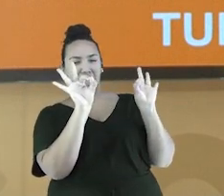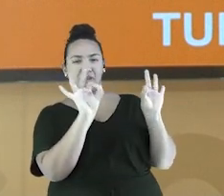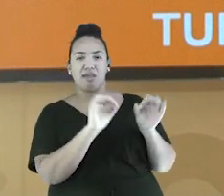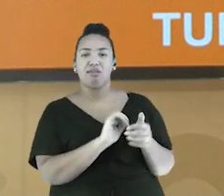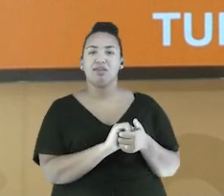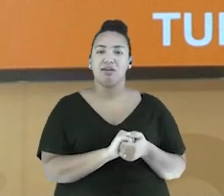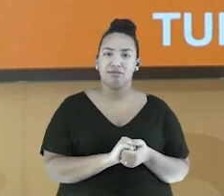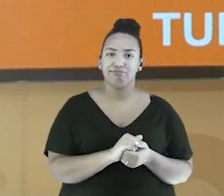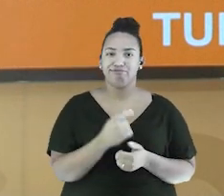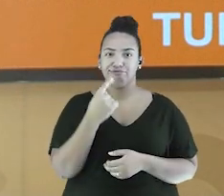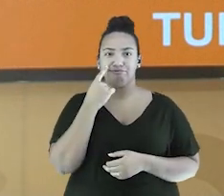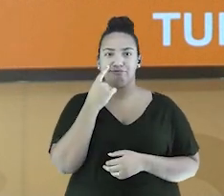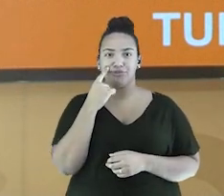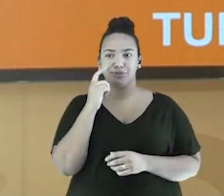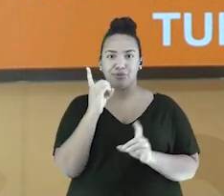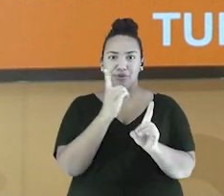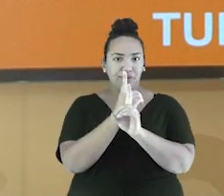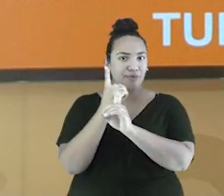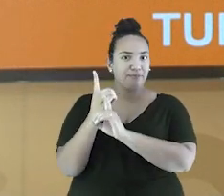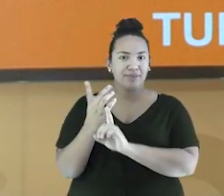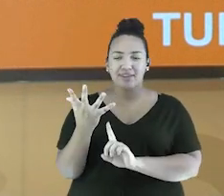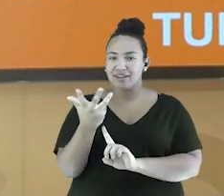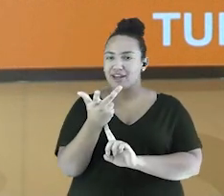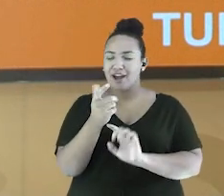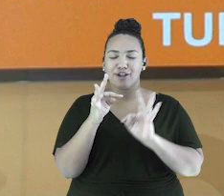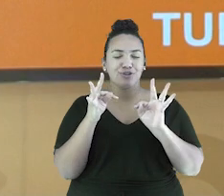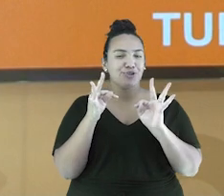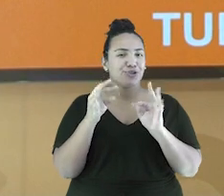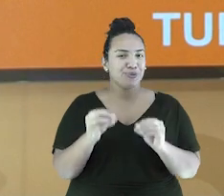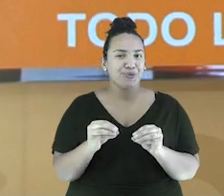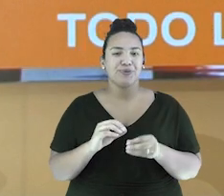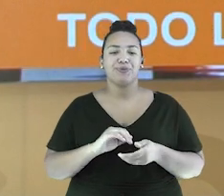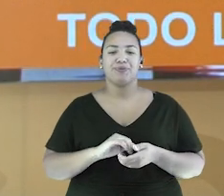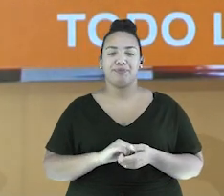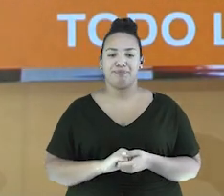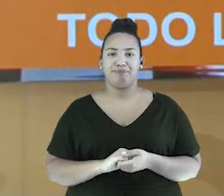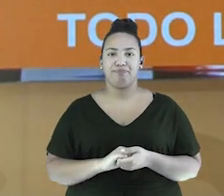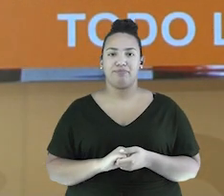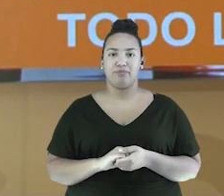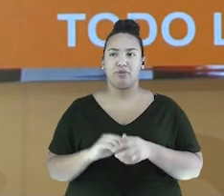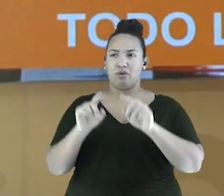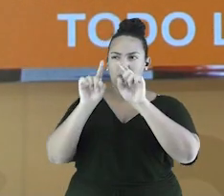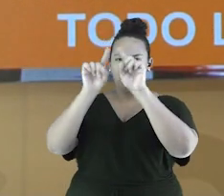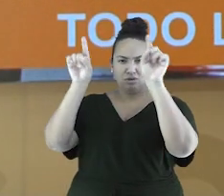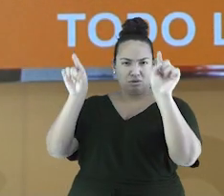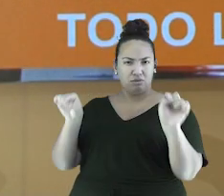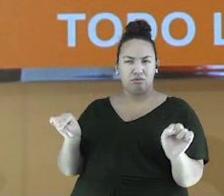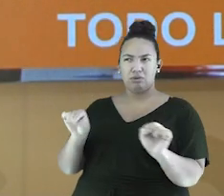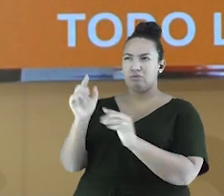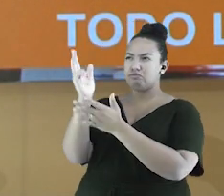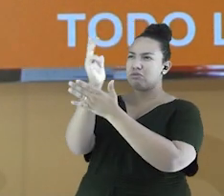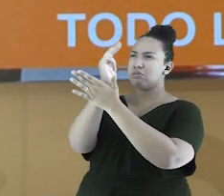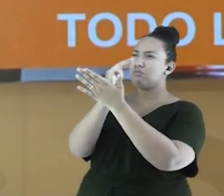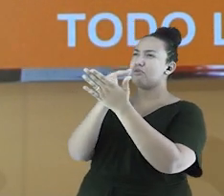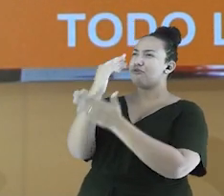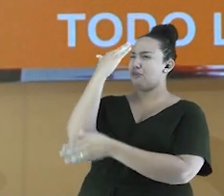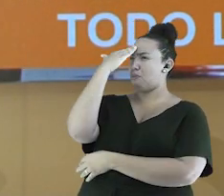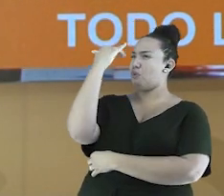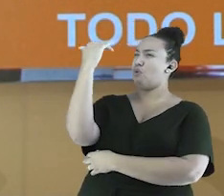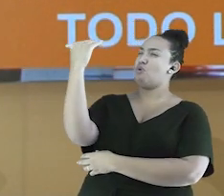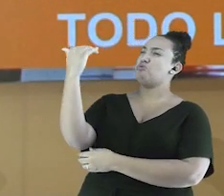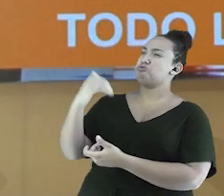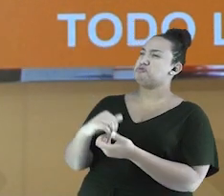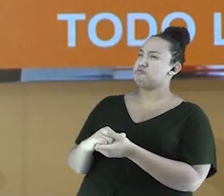Estão vendo como é que tem arte em praticamente tudo? Um quadro famoso exposto em um museu é uma obra de